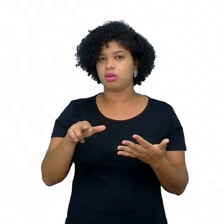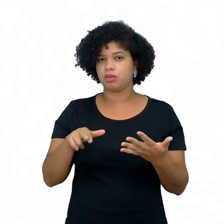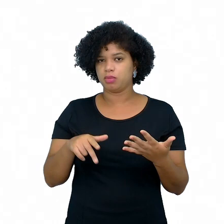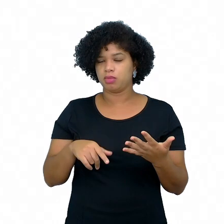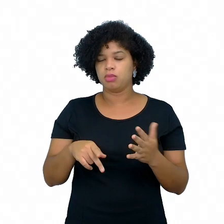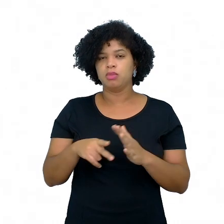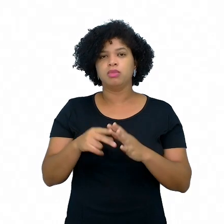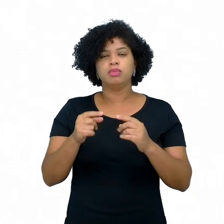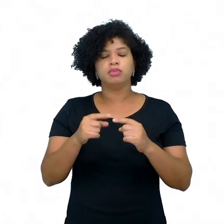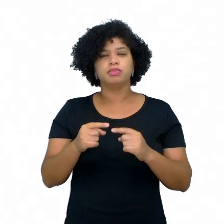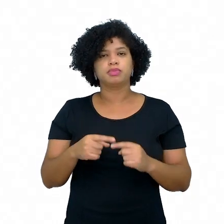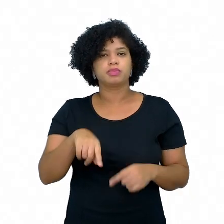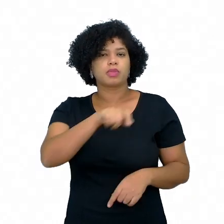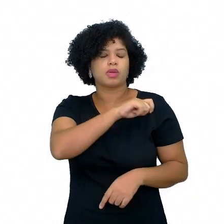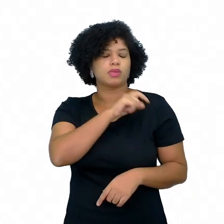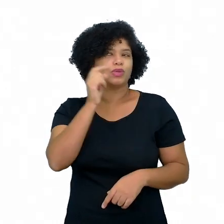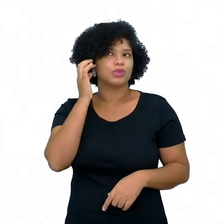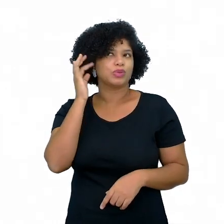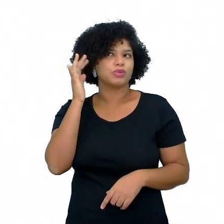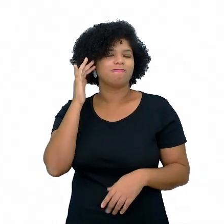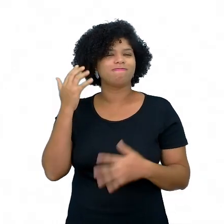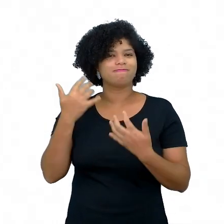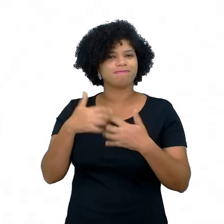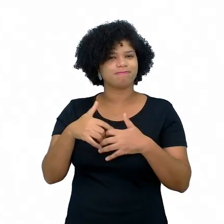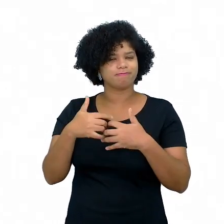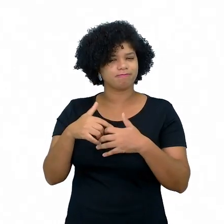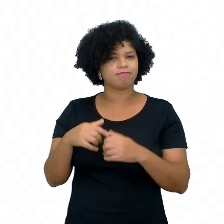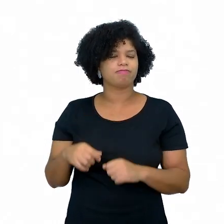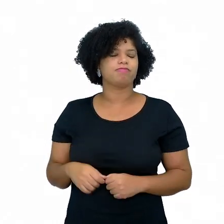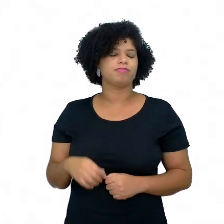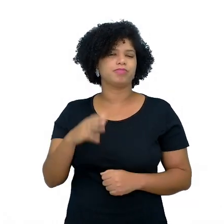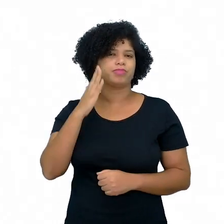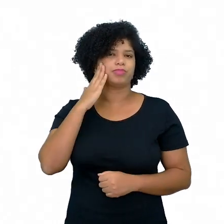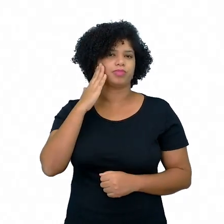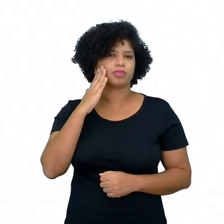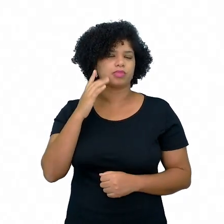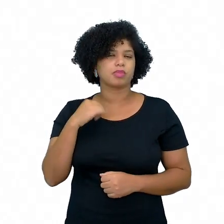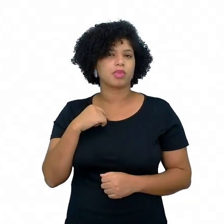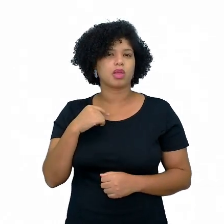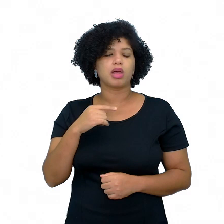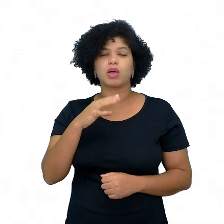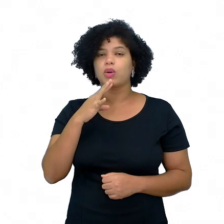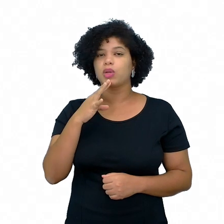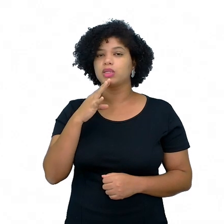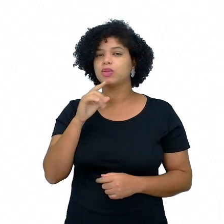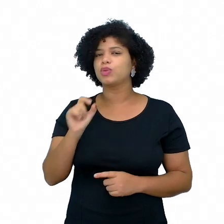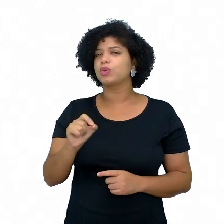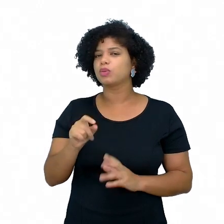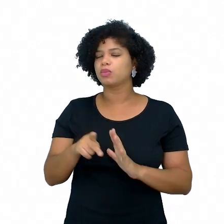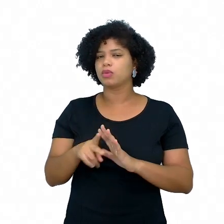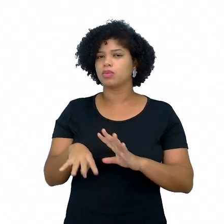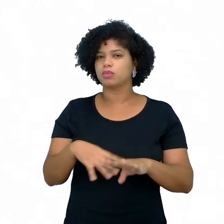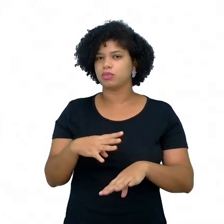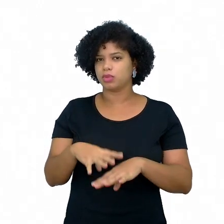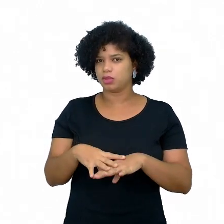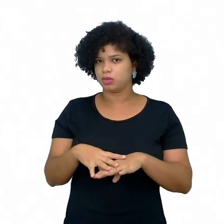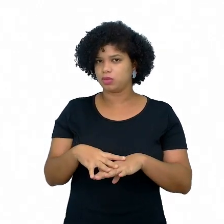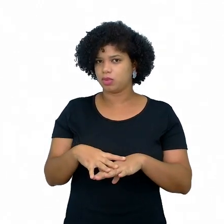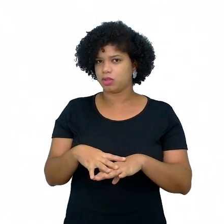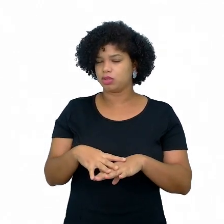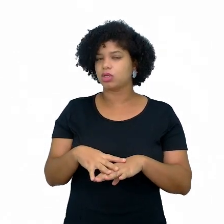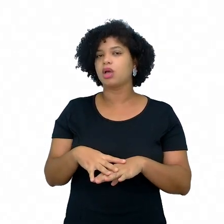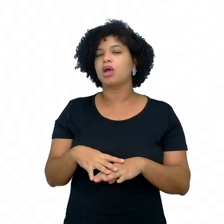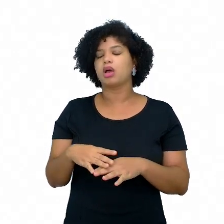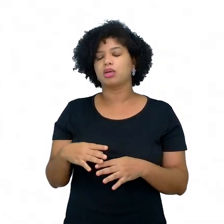aluno refletir, né, verificando quais são os conhecimentos matemáticos que eles já possuem, aqueles que